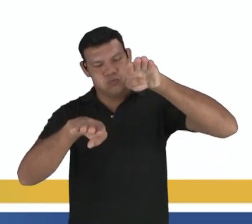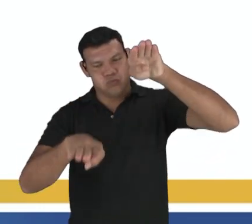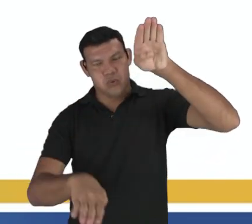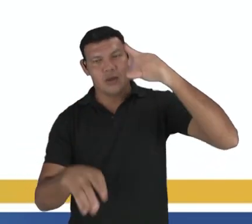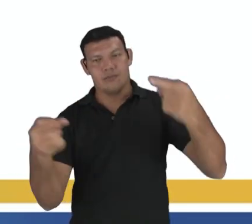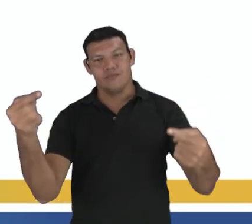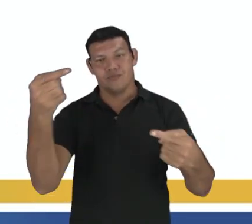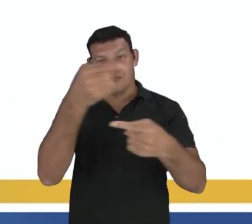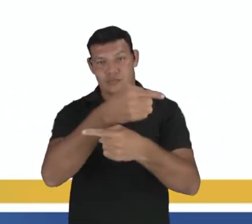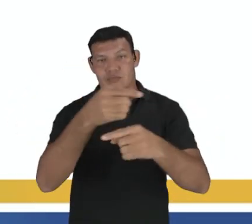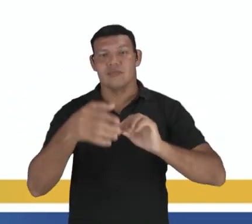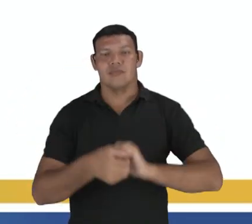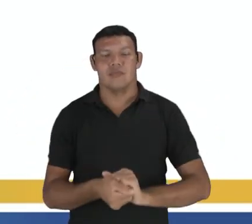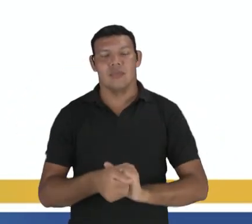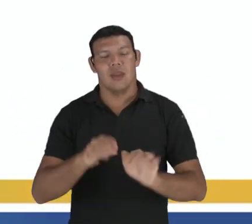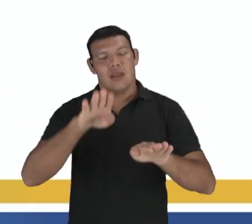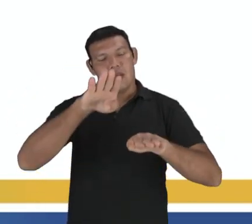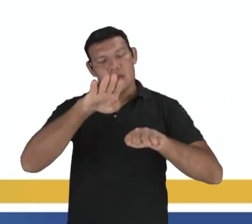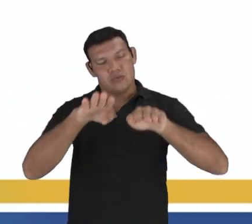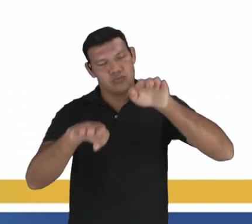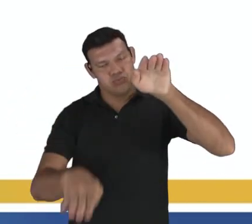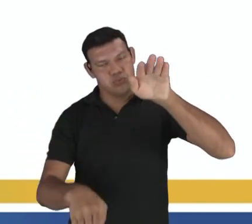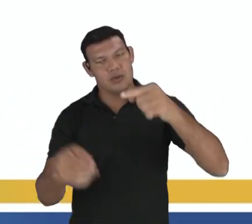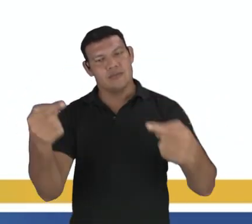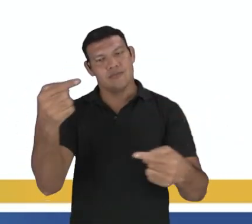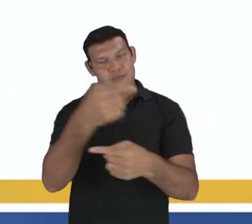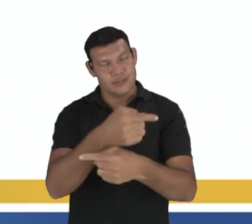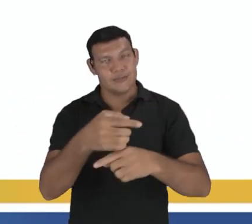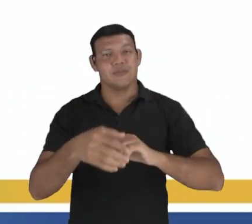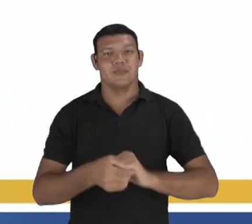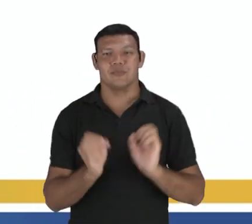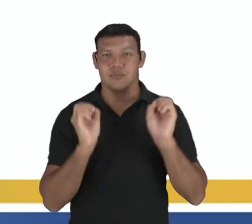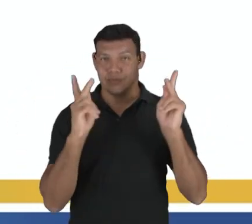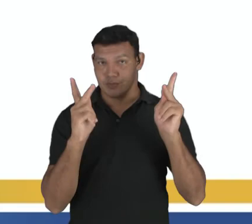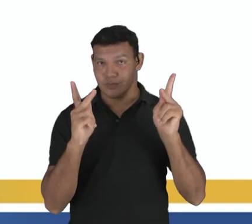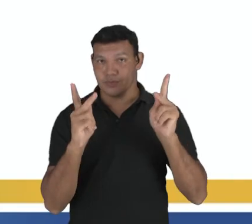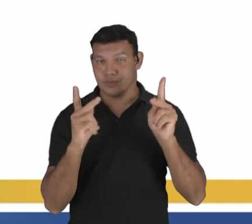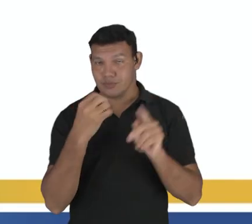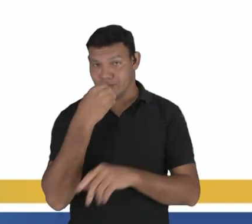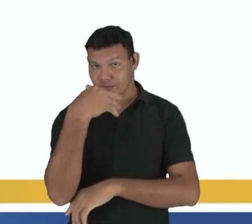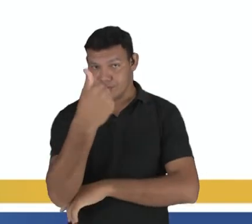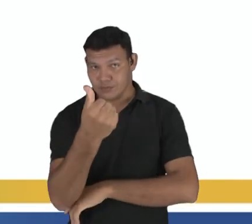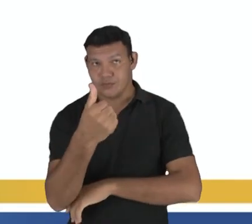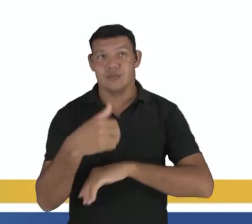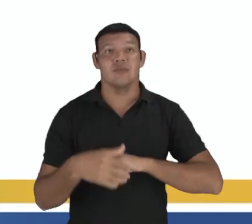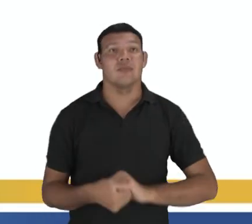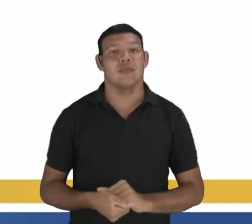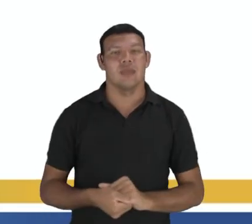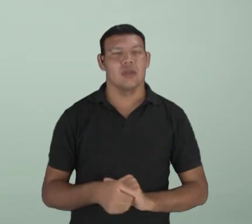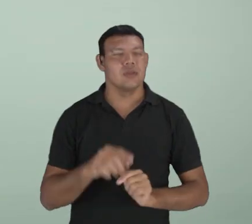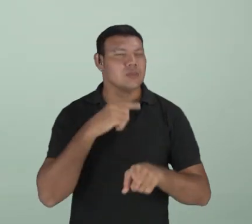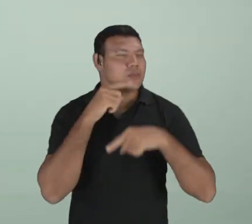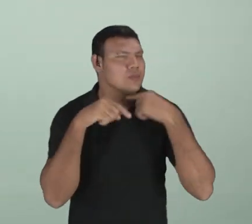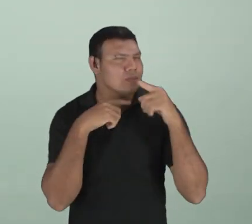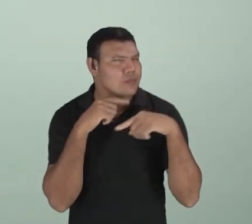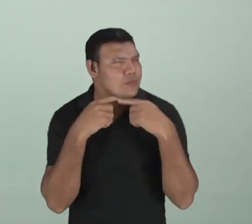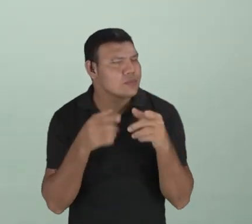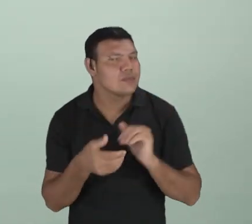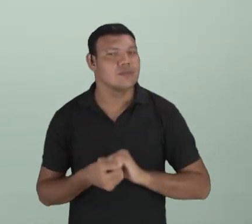proporcionalidade inversa, ou inversamente proporcionais. Tudo bem, gente, até aqui? Alguma